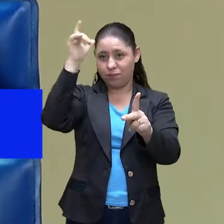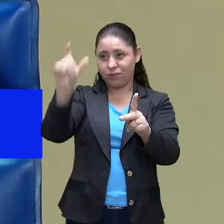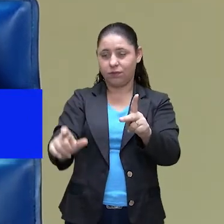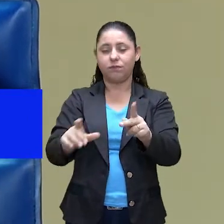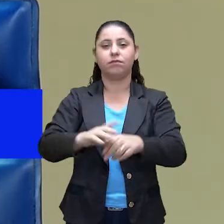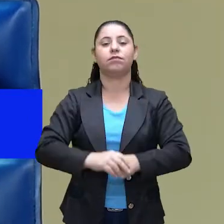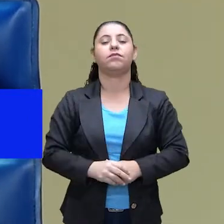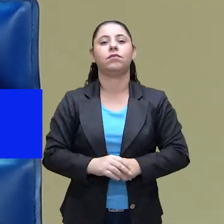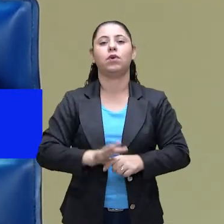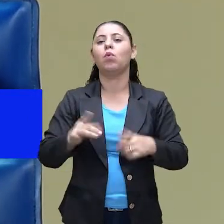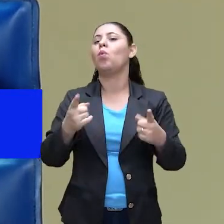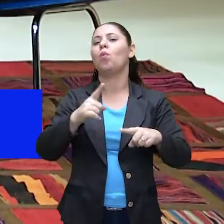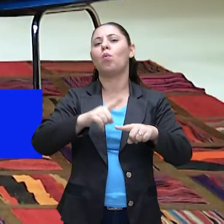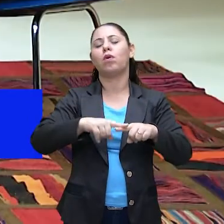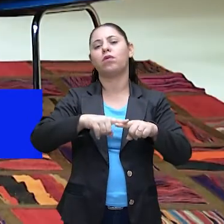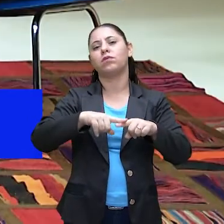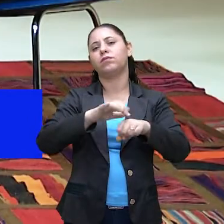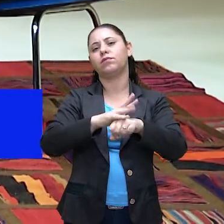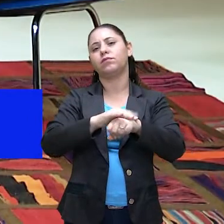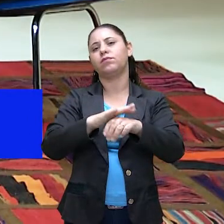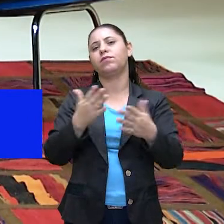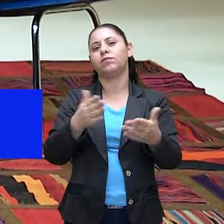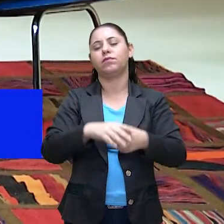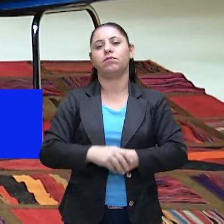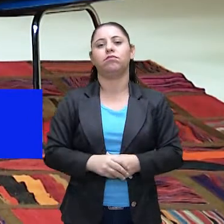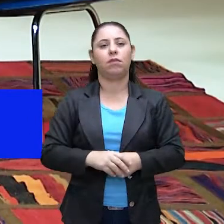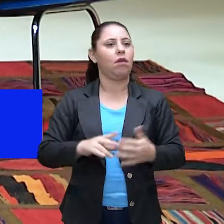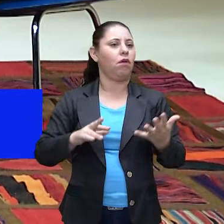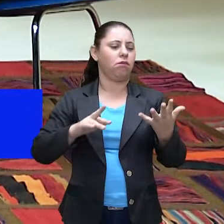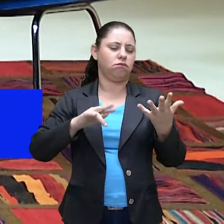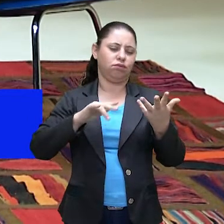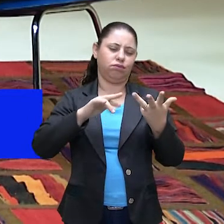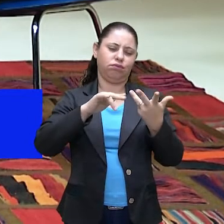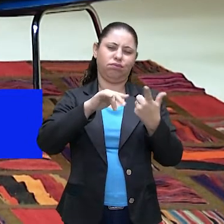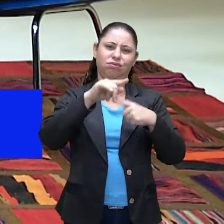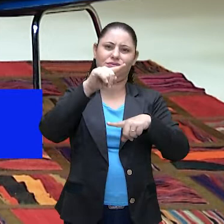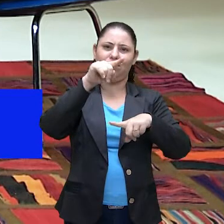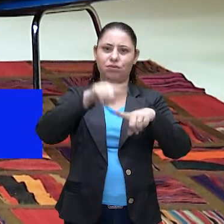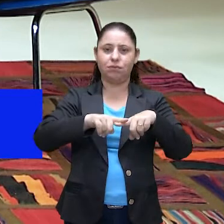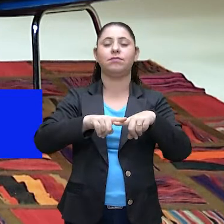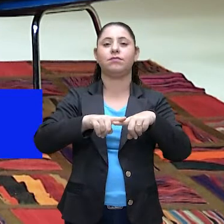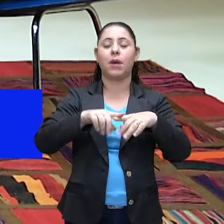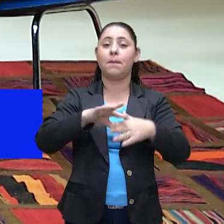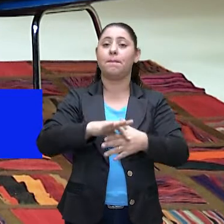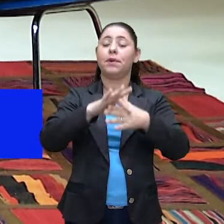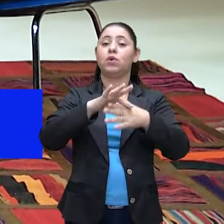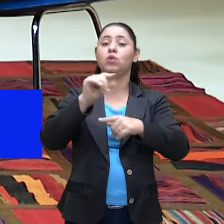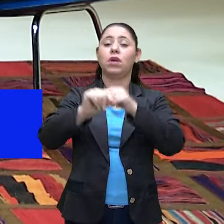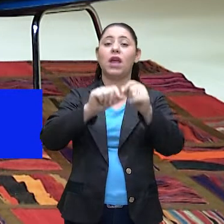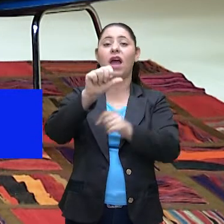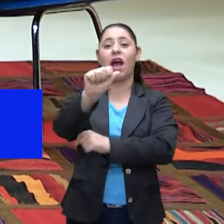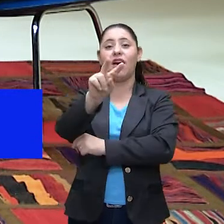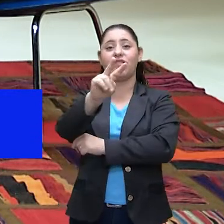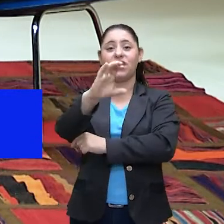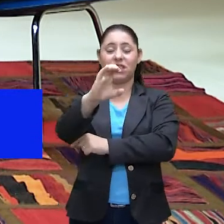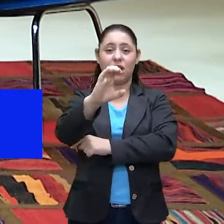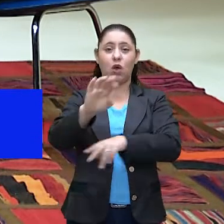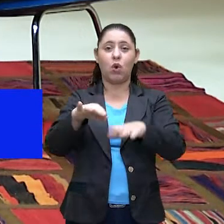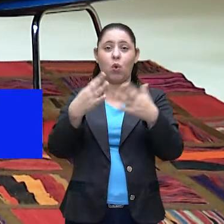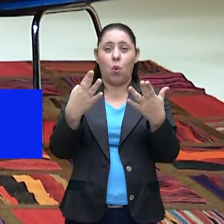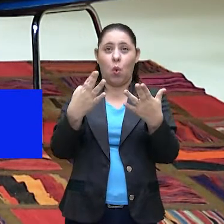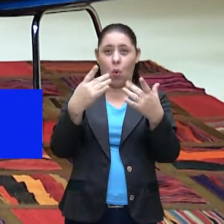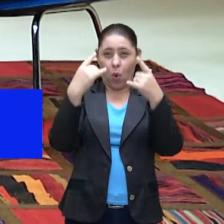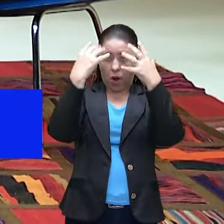Quais as causas dessa doença? Na realidade, são múltiplas as causas. As causas principais seriam os AVCs, né? Acidentes vasculares cerebrais